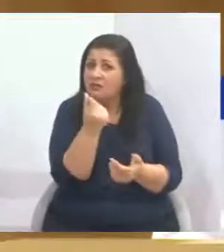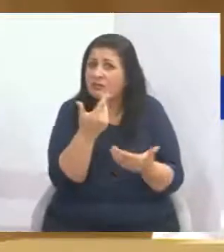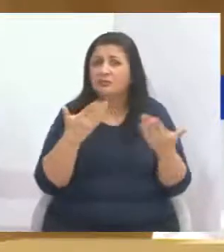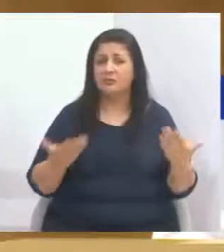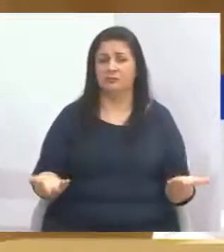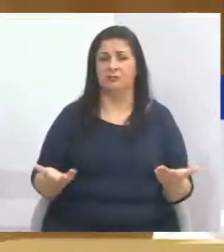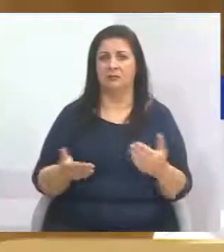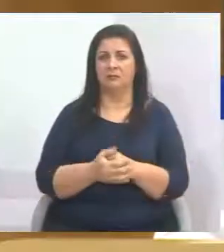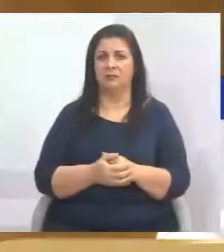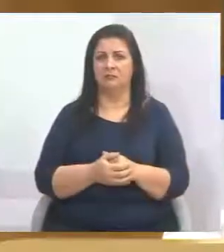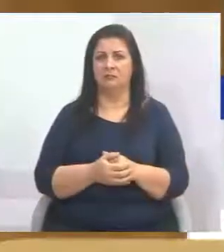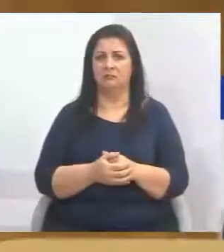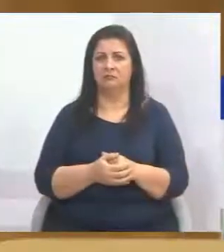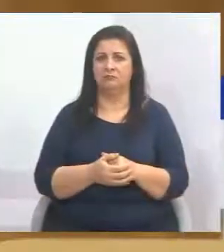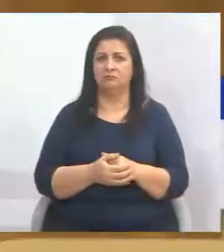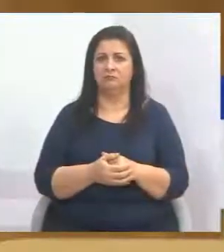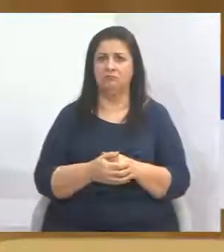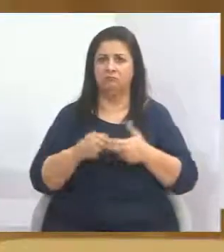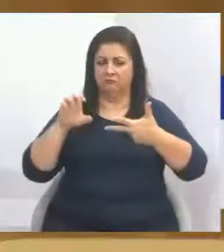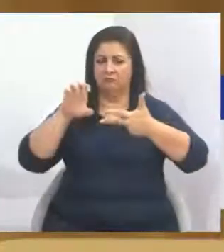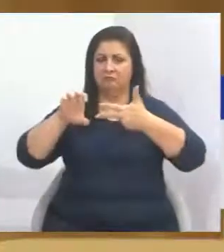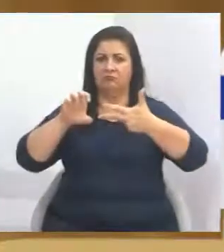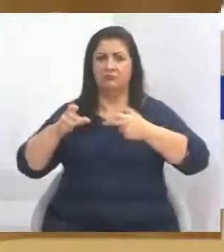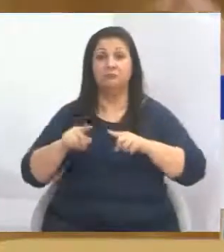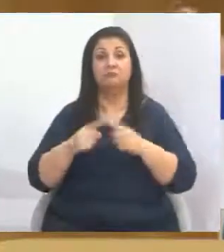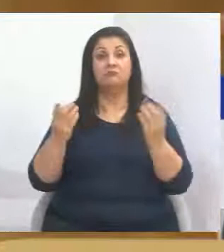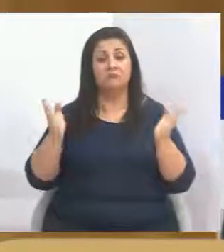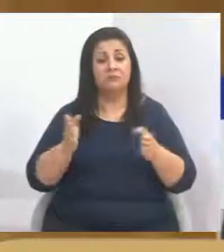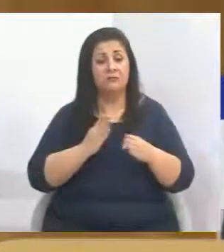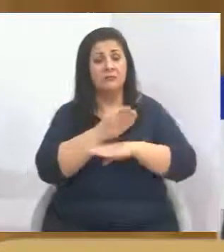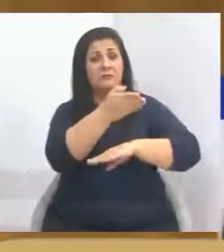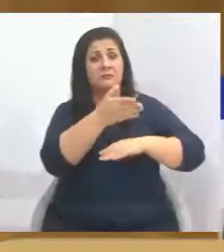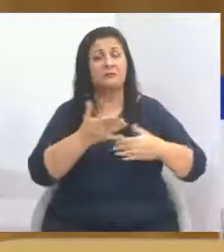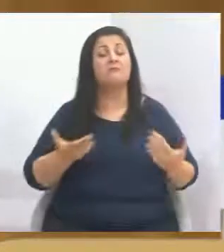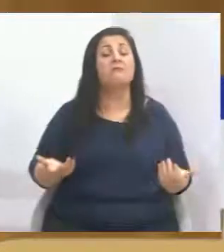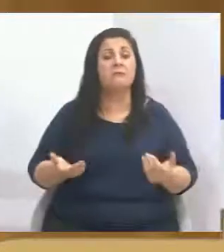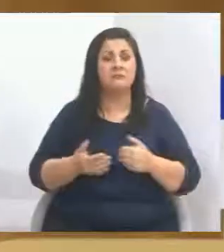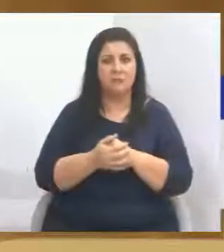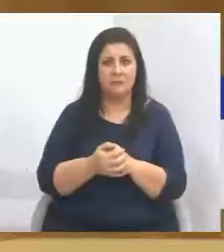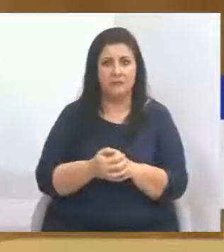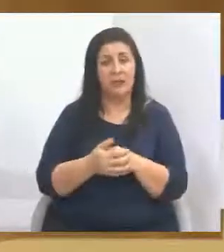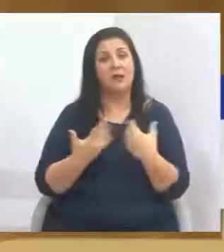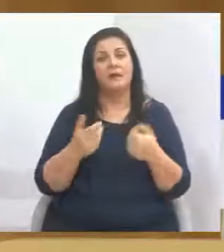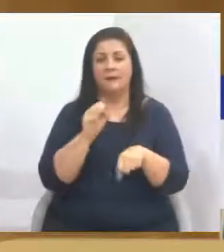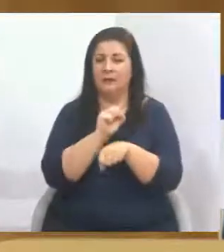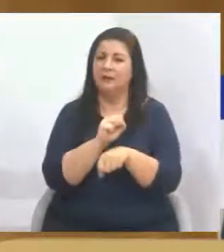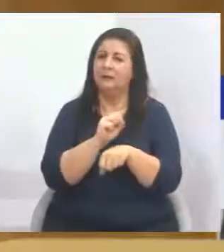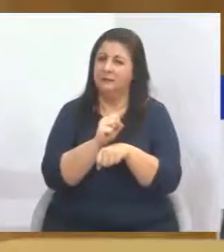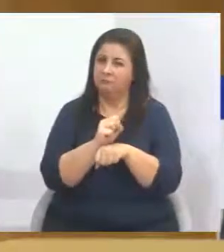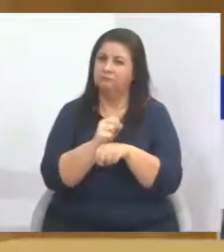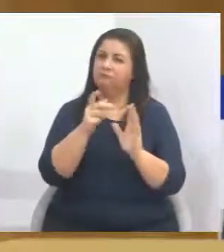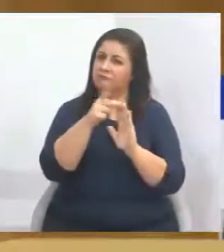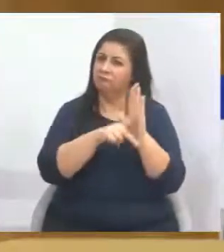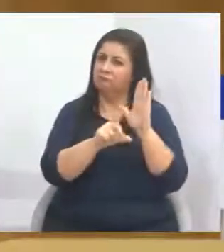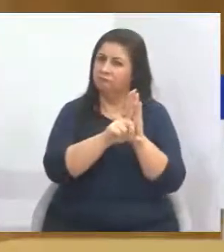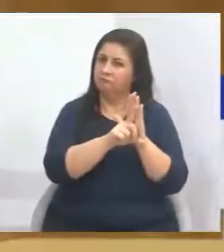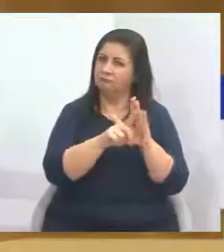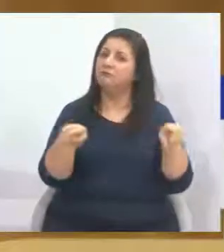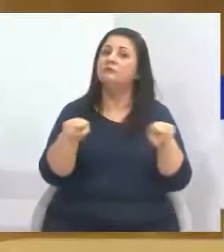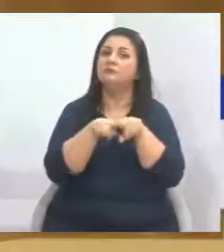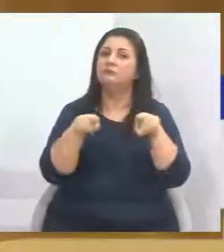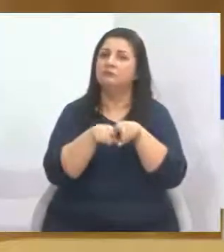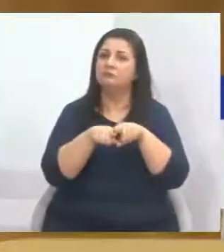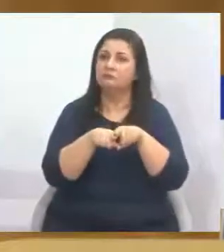questão financeira do Poder Executivo foi aprovado aqui e sancionado. Então, eu esperava que esse projeto